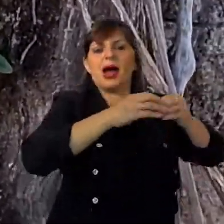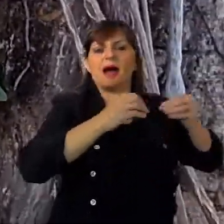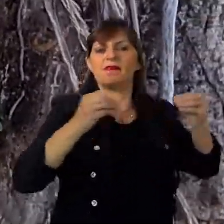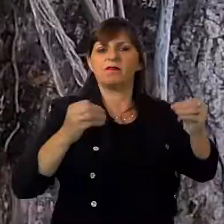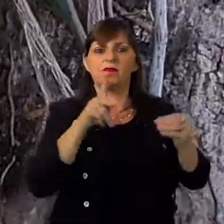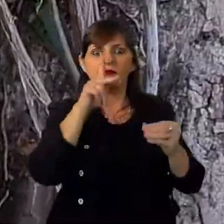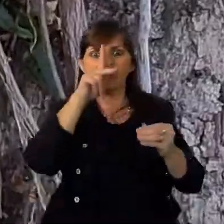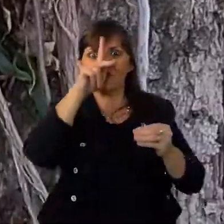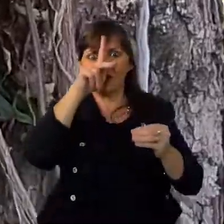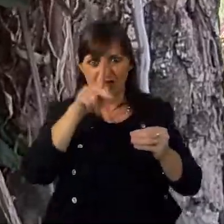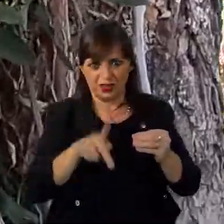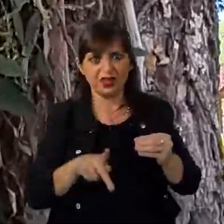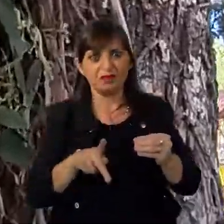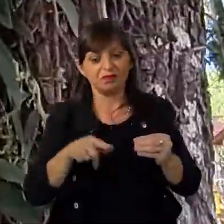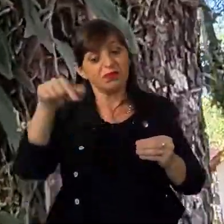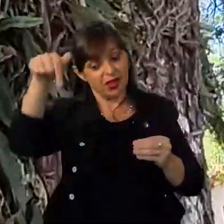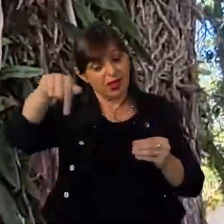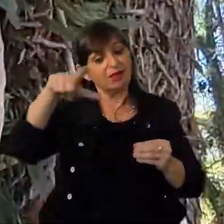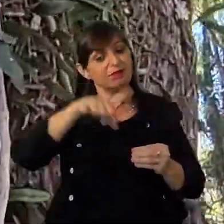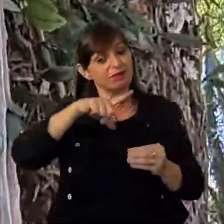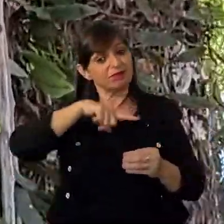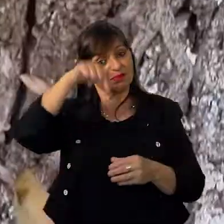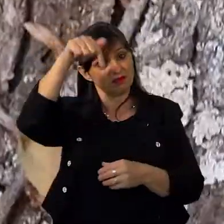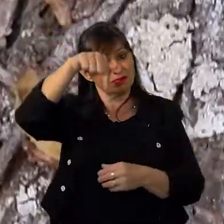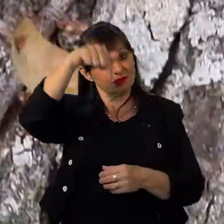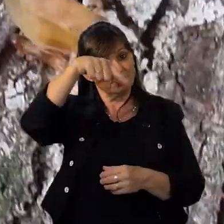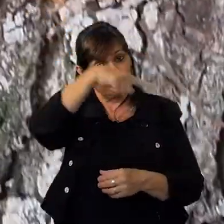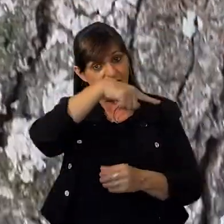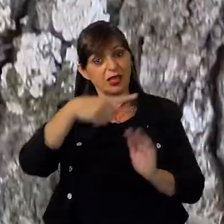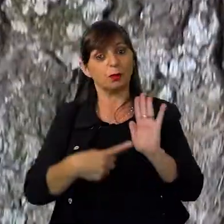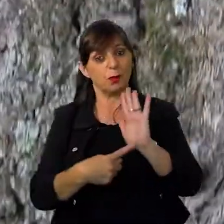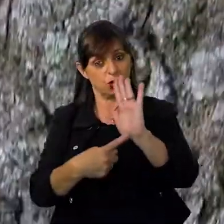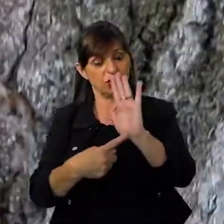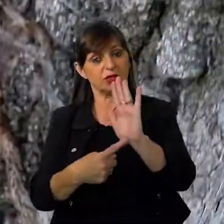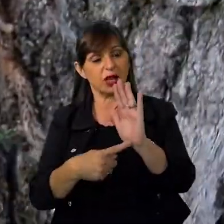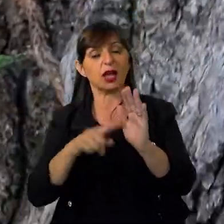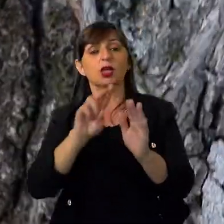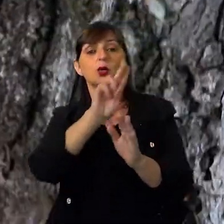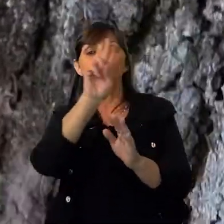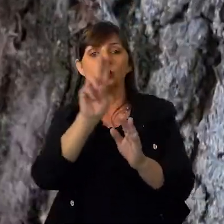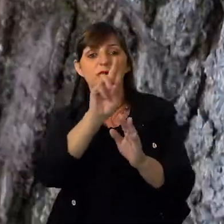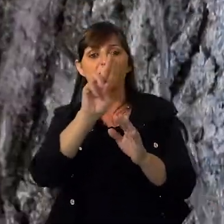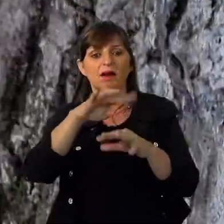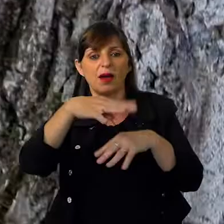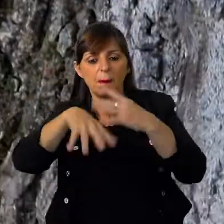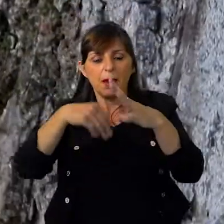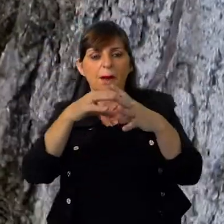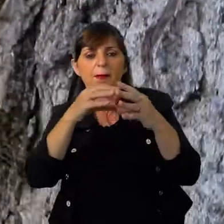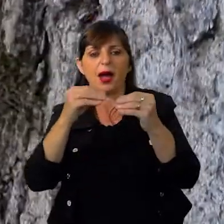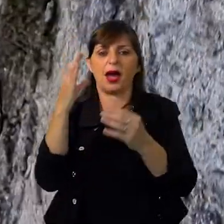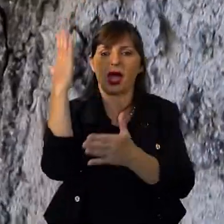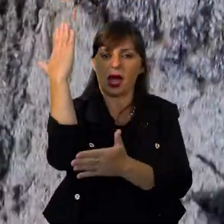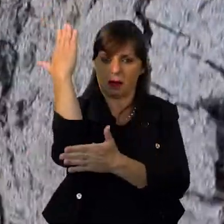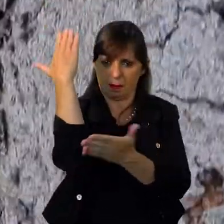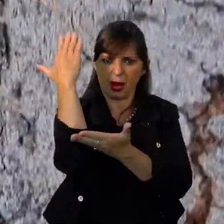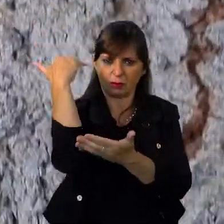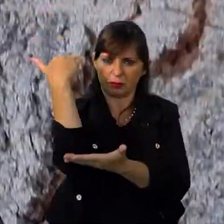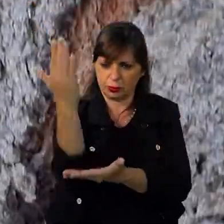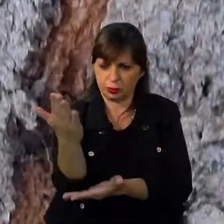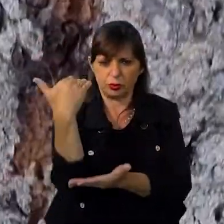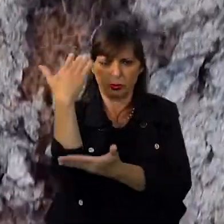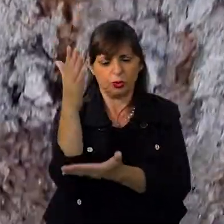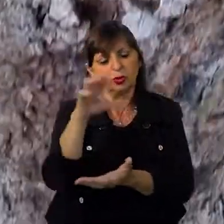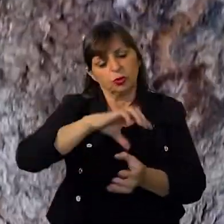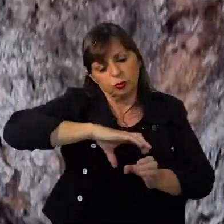temos aqui nas nossas florestas então o cipó ambé era utilizado para amarrar os troncos que saíram digital o mesmo